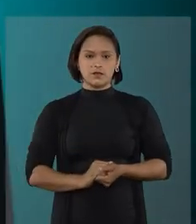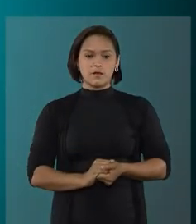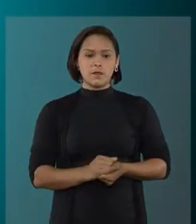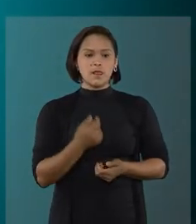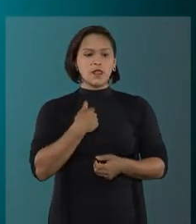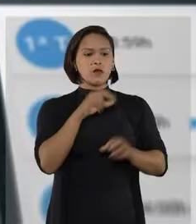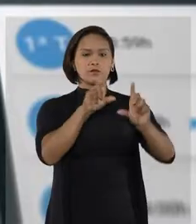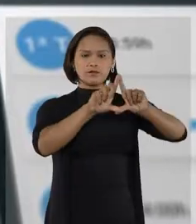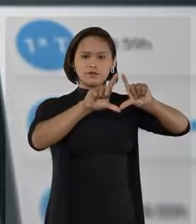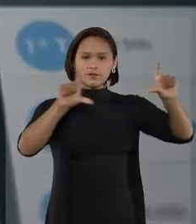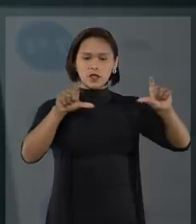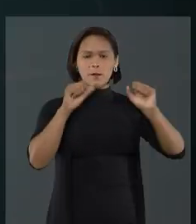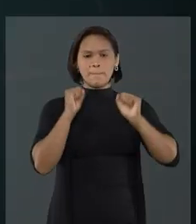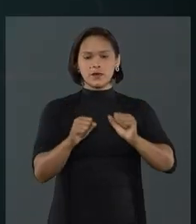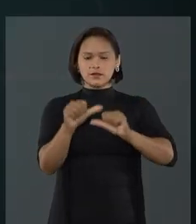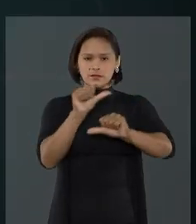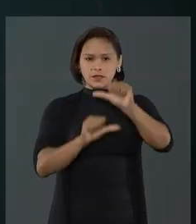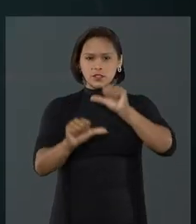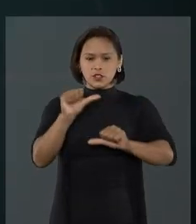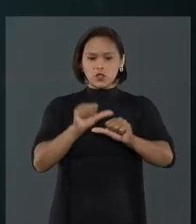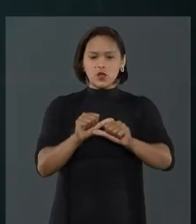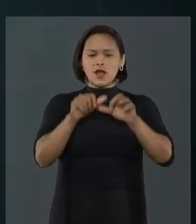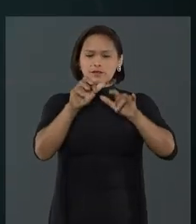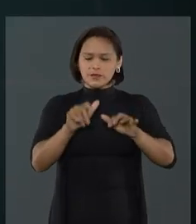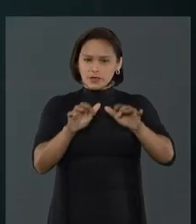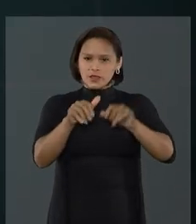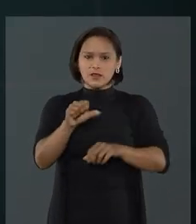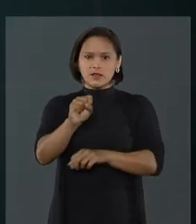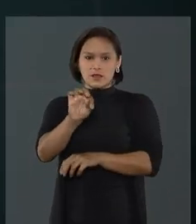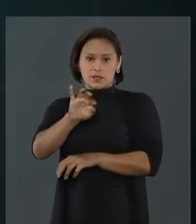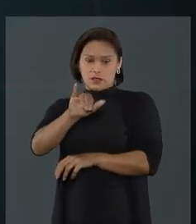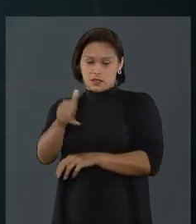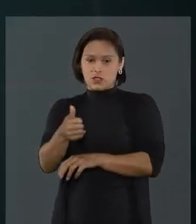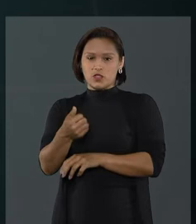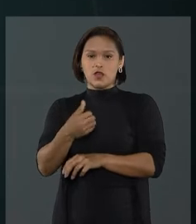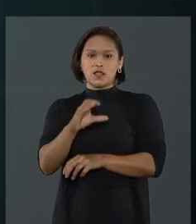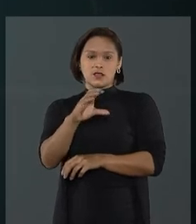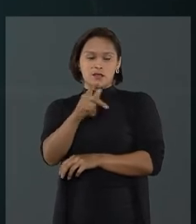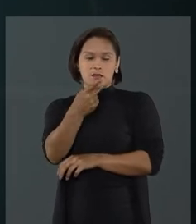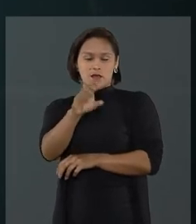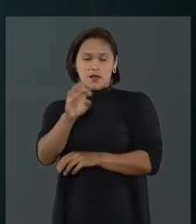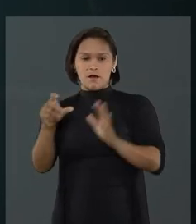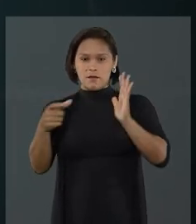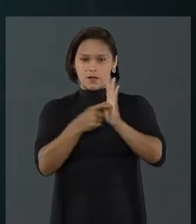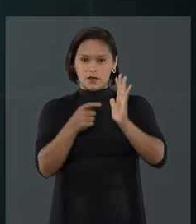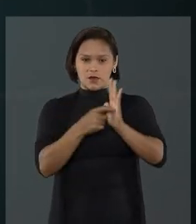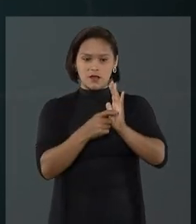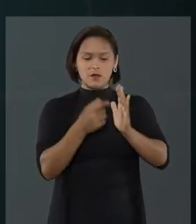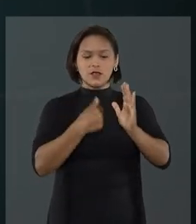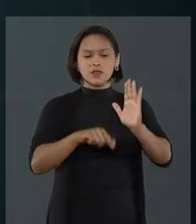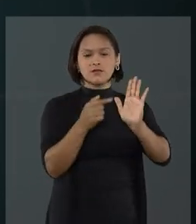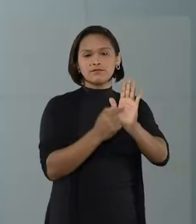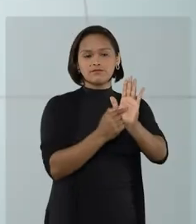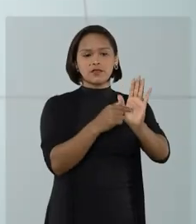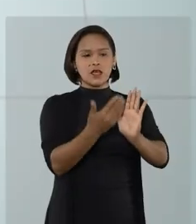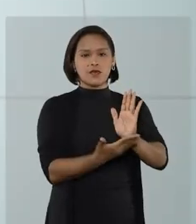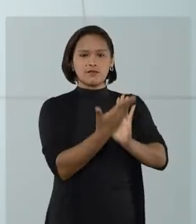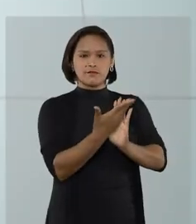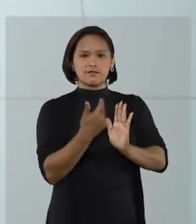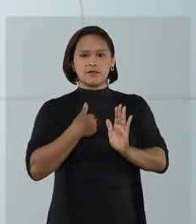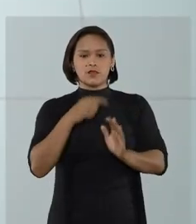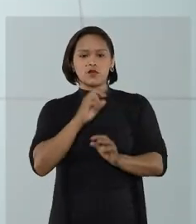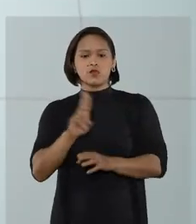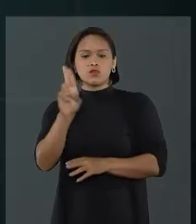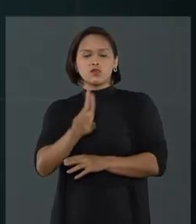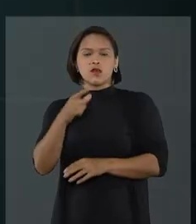cores. A aparência do tema pode ser alterada durante a navegação no STJ CPE Mobile. É só